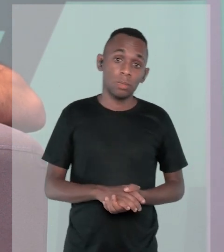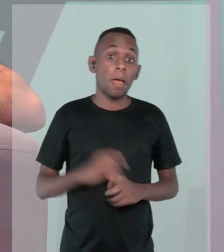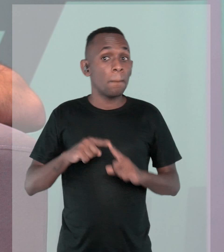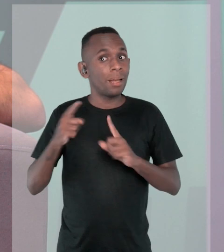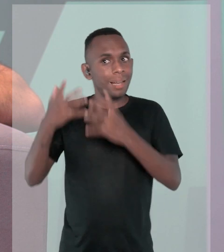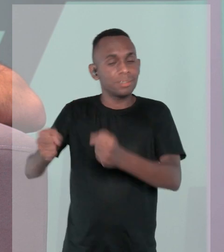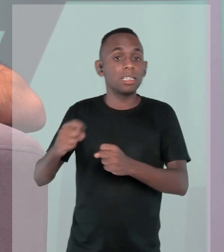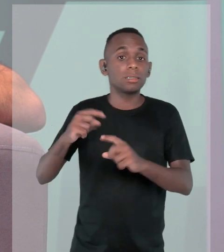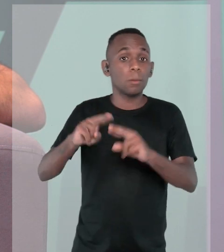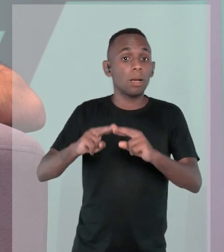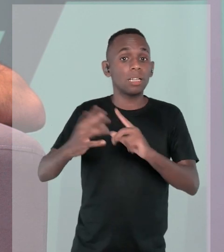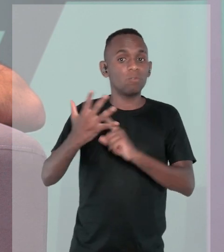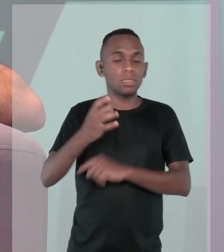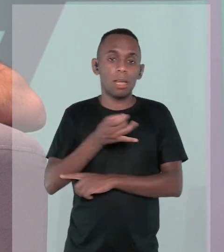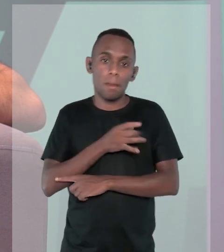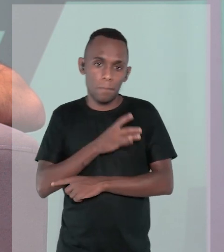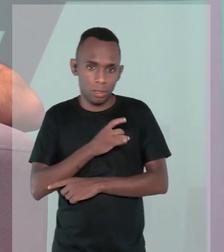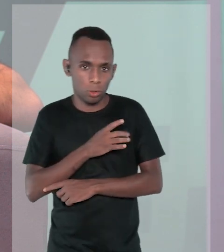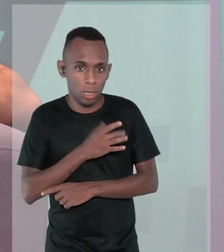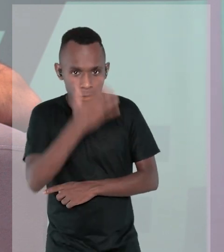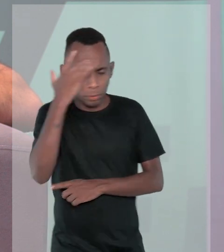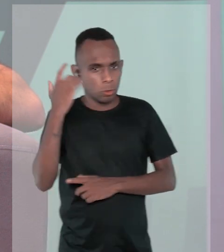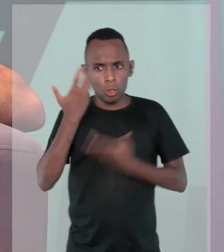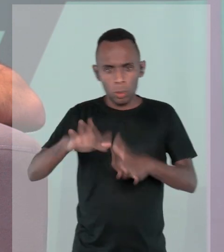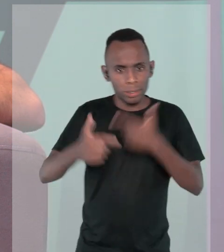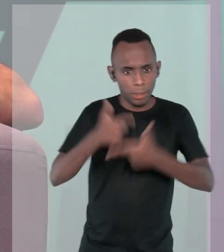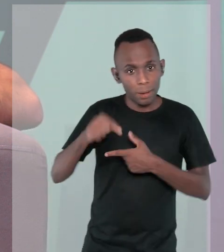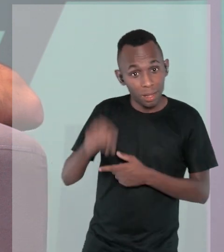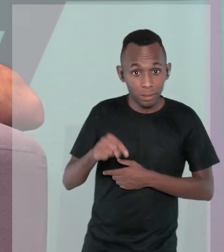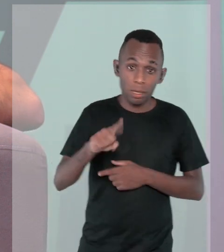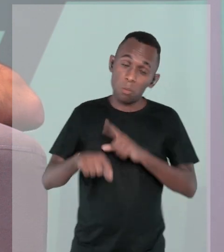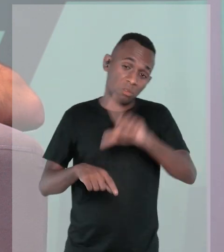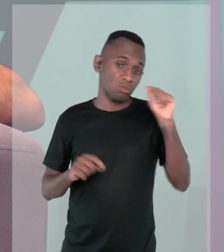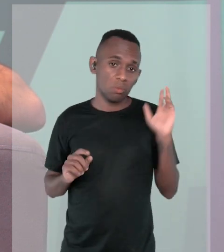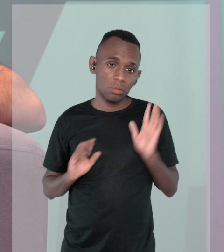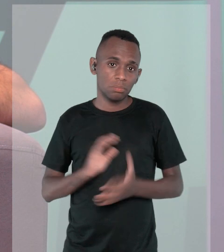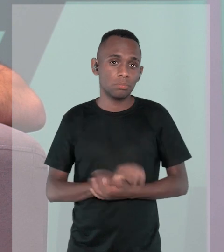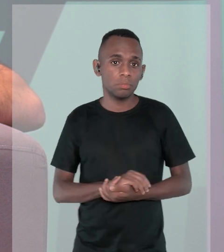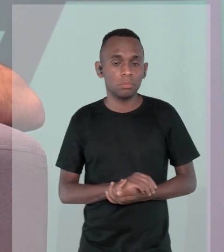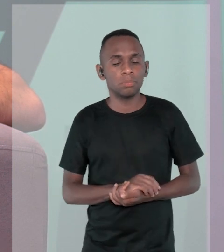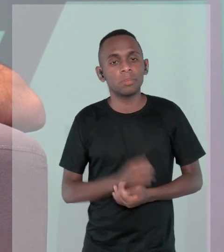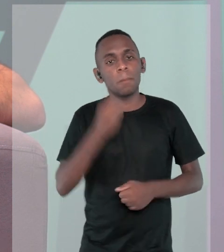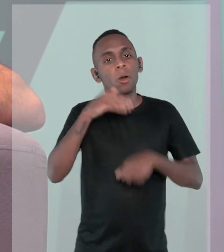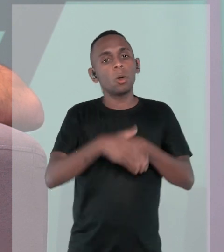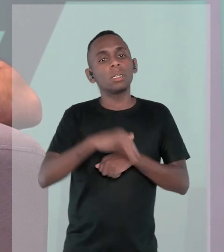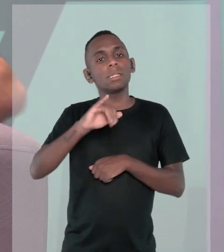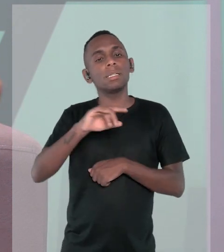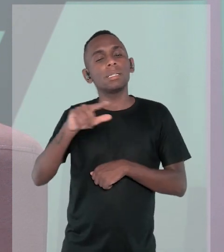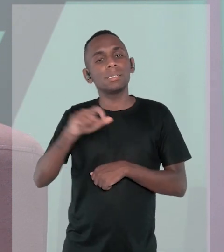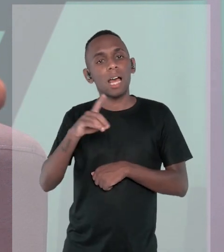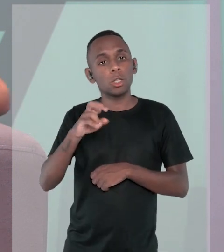medo. As pessoas não vão querer trabalhar aqui. É uma escolha. Boa noite, meu nome é